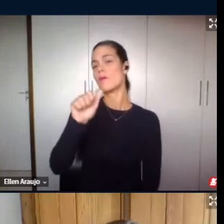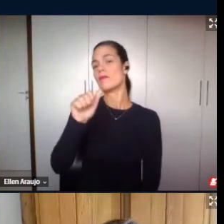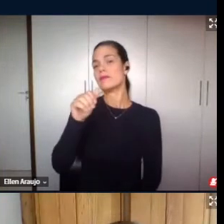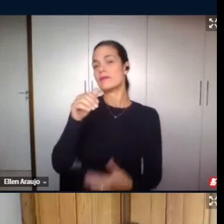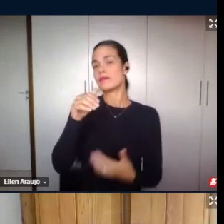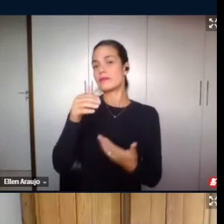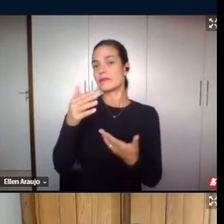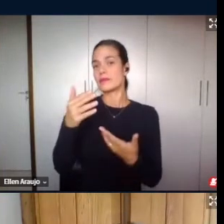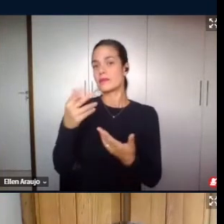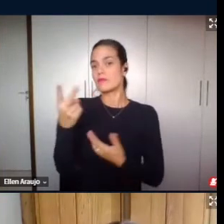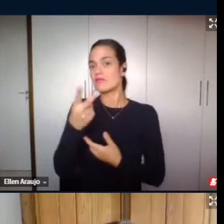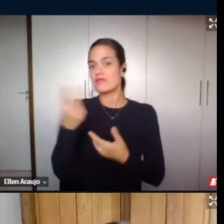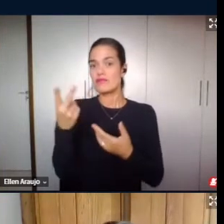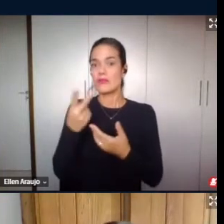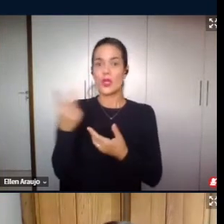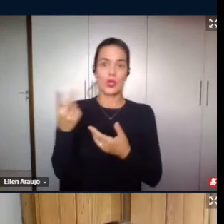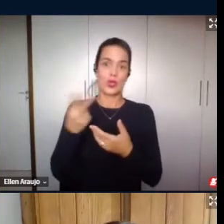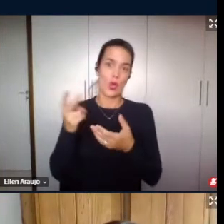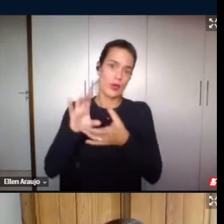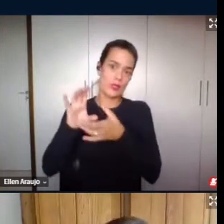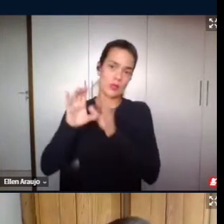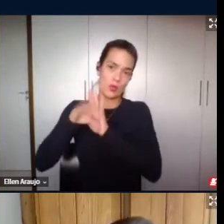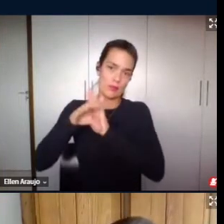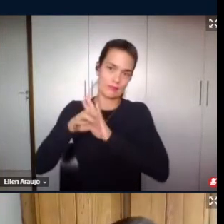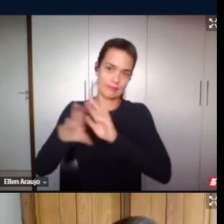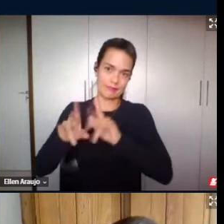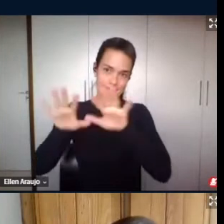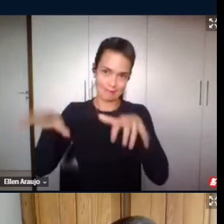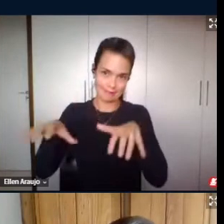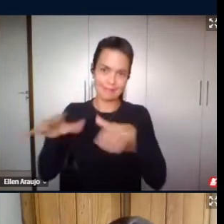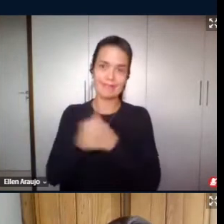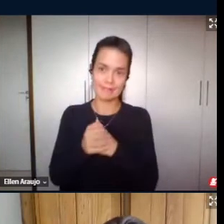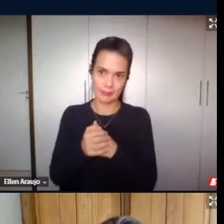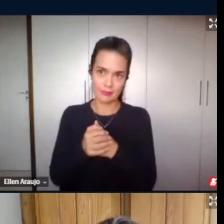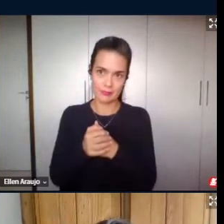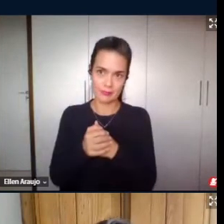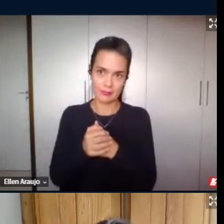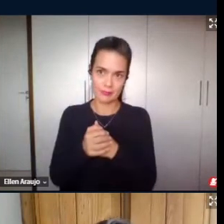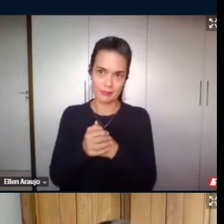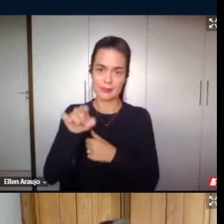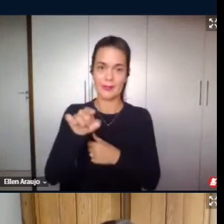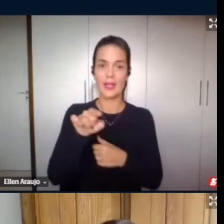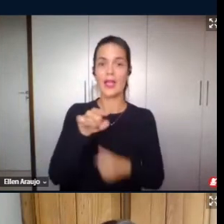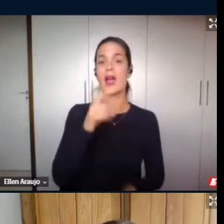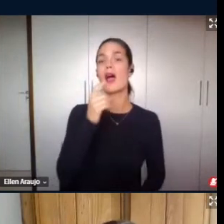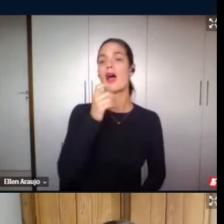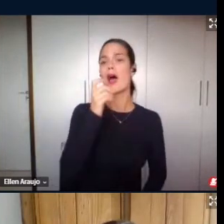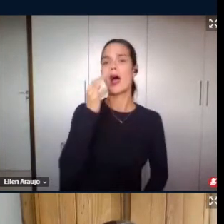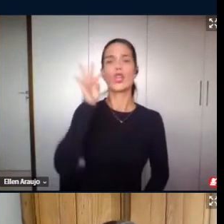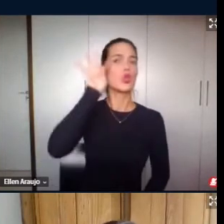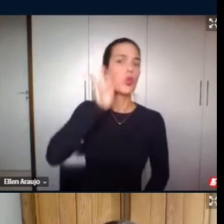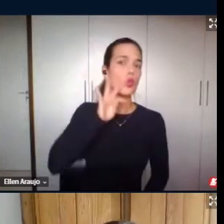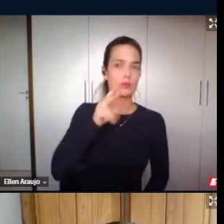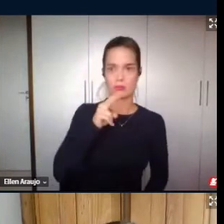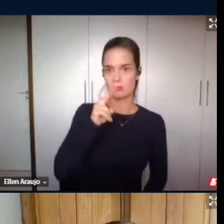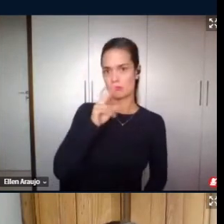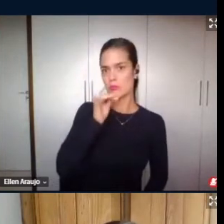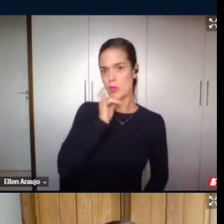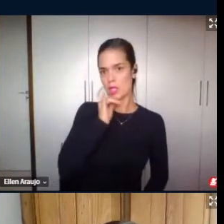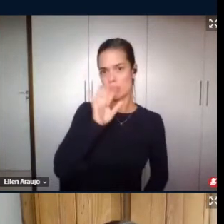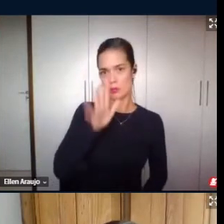criada, porque ele está sendo criado com aquela finalidade. A tese de Patrícia Tuch é uma beleza com relação a